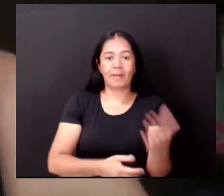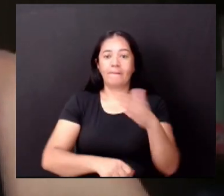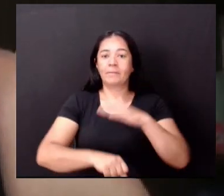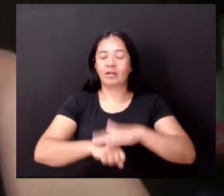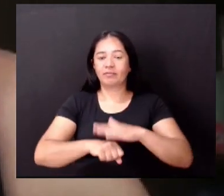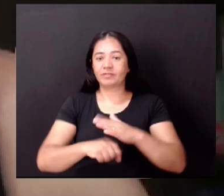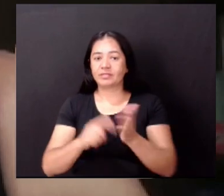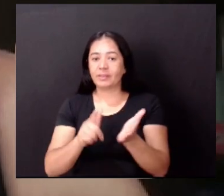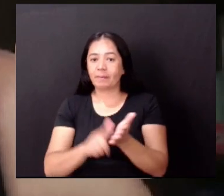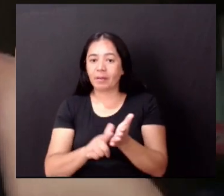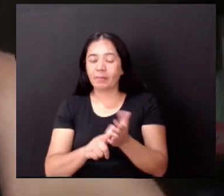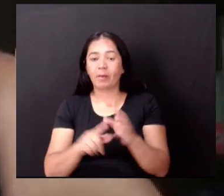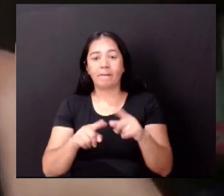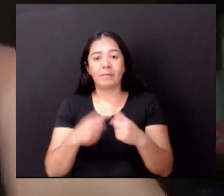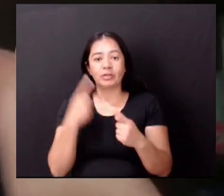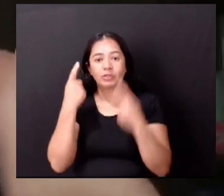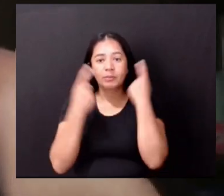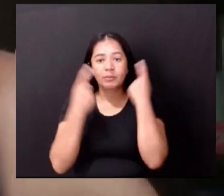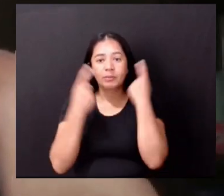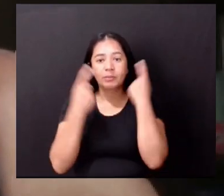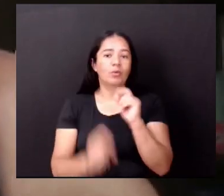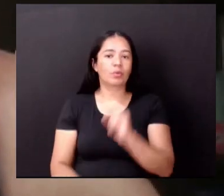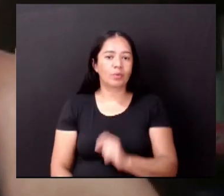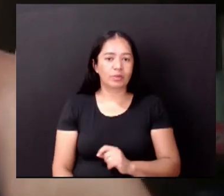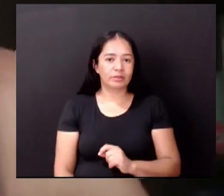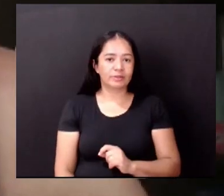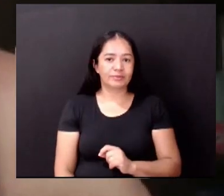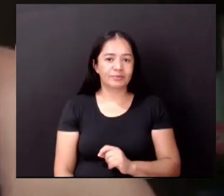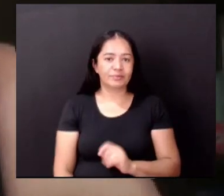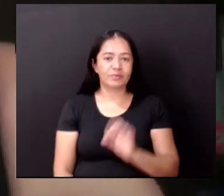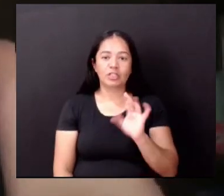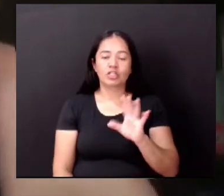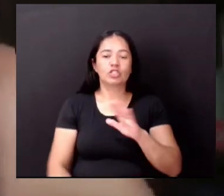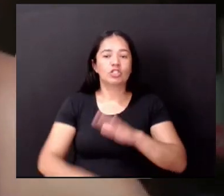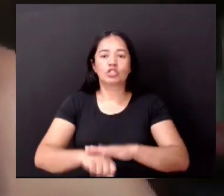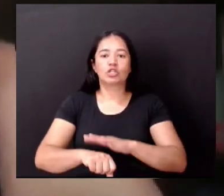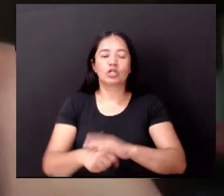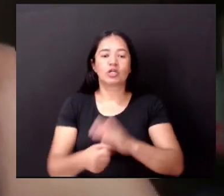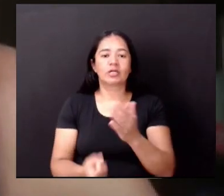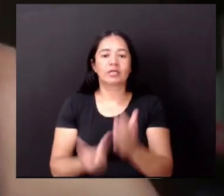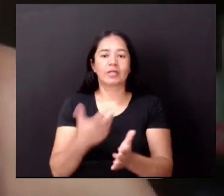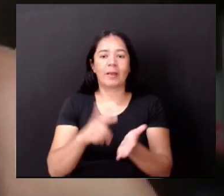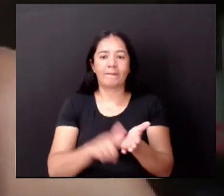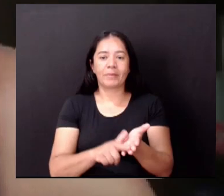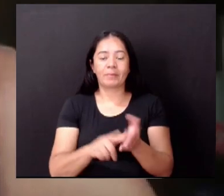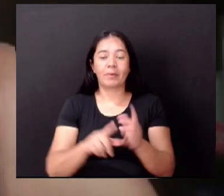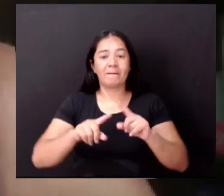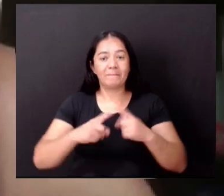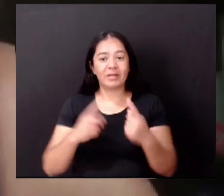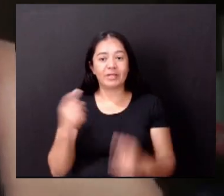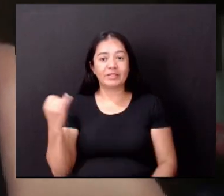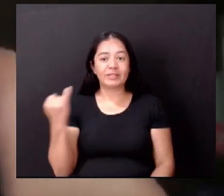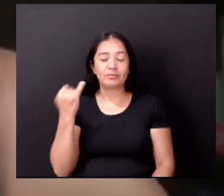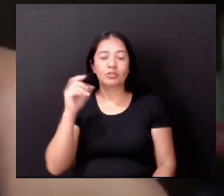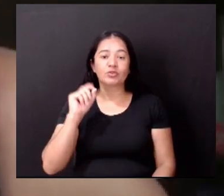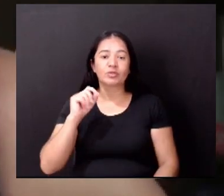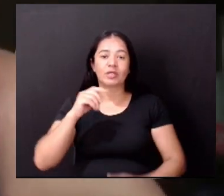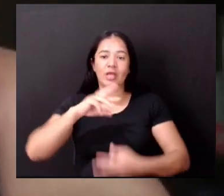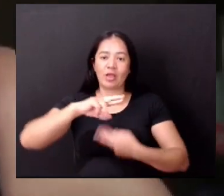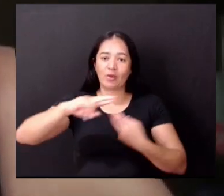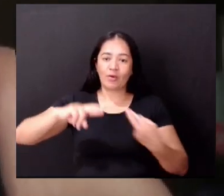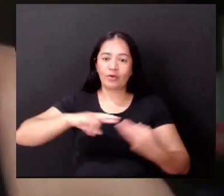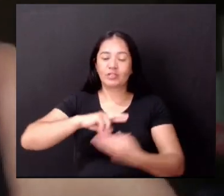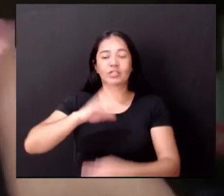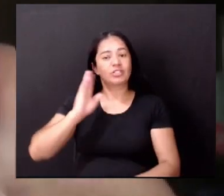criar celulose. Mas o que nos preocupa nesse caso não é essa criação de celulose, a fabricação, mas a